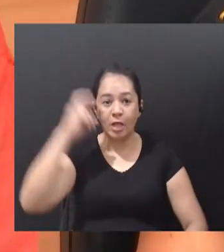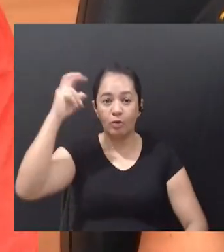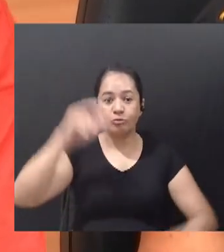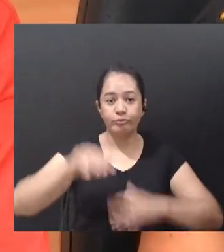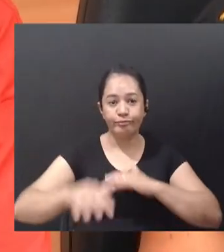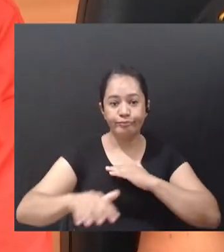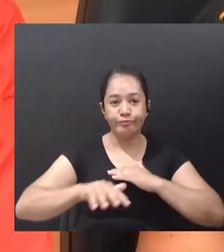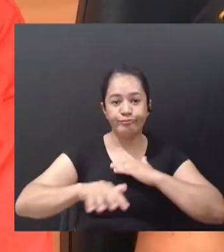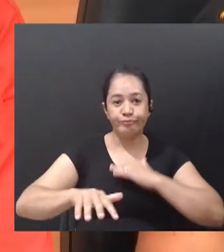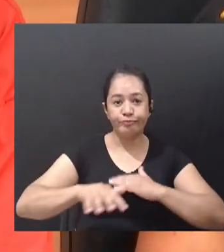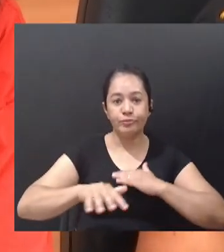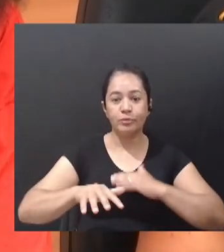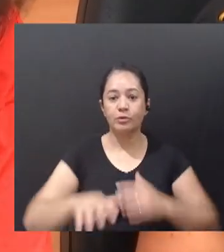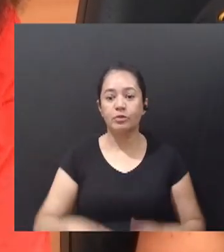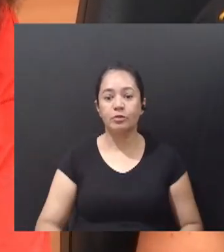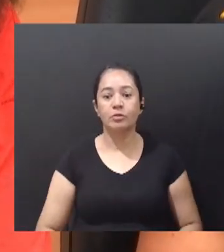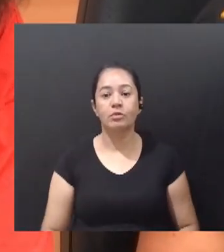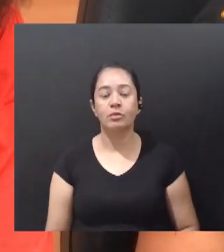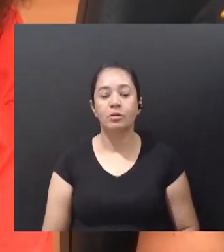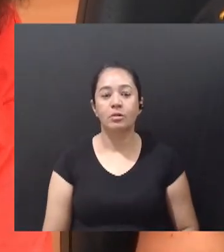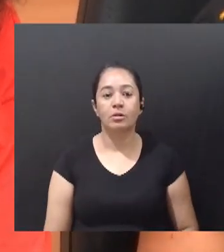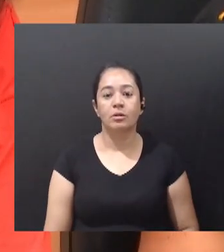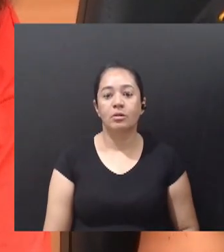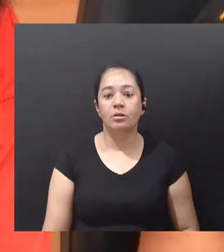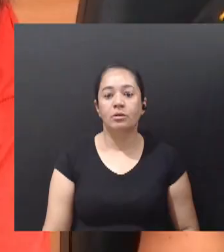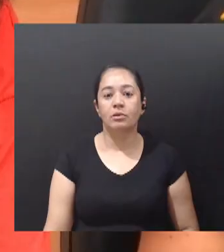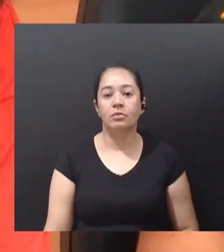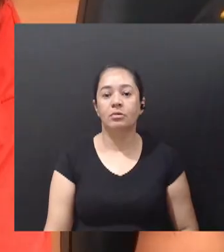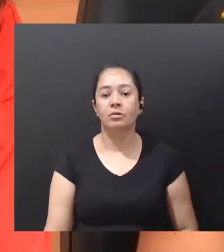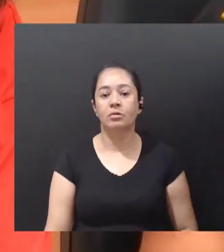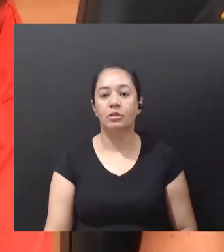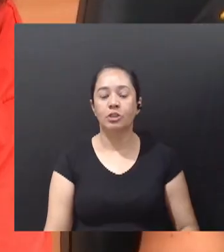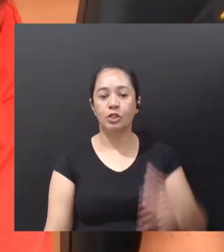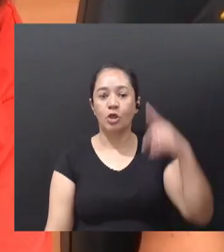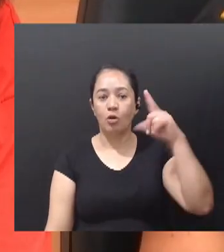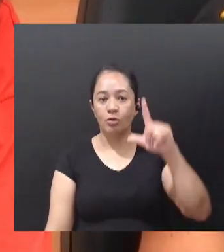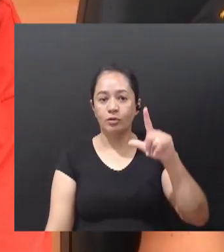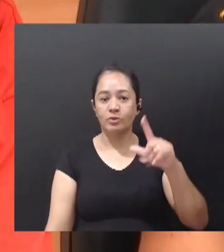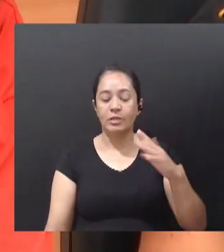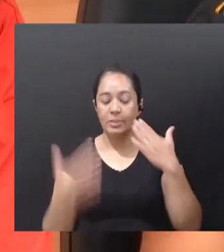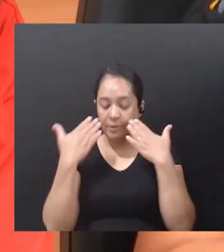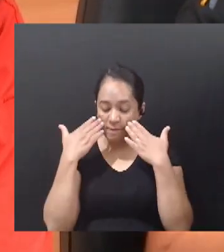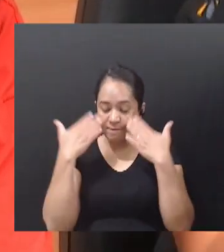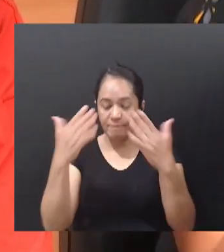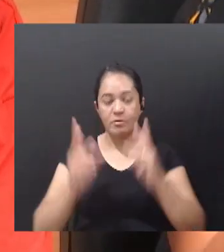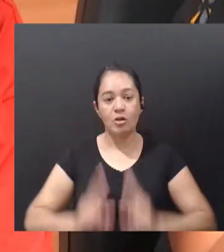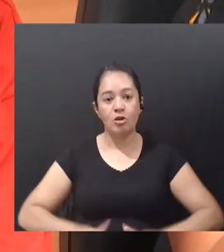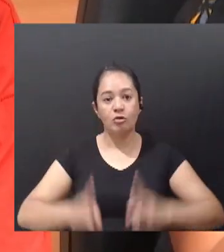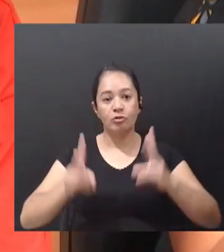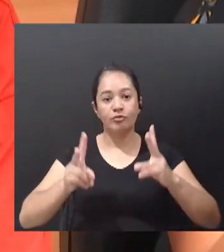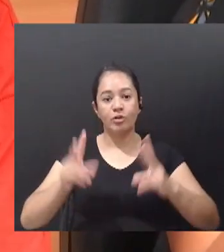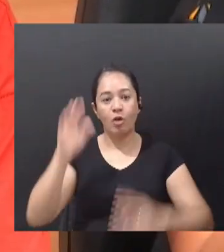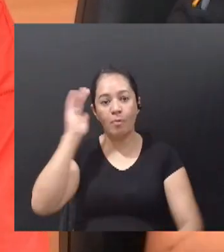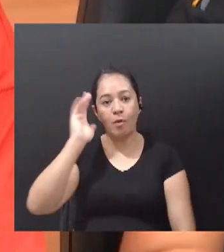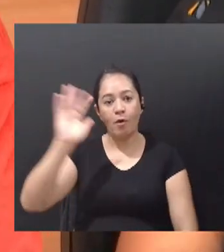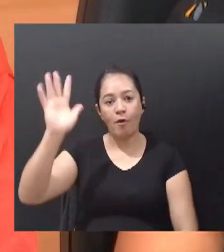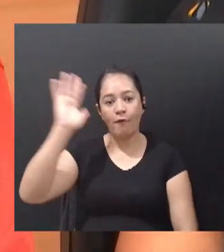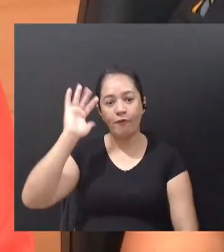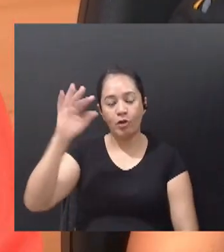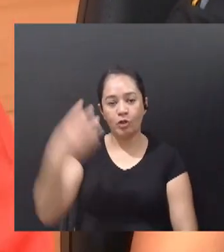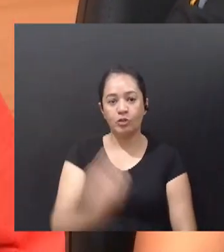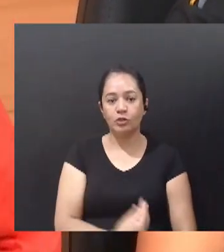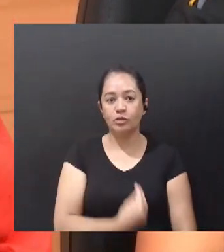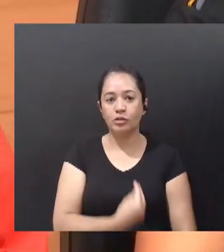que, portanto, mantenham esse enfrentamento como filosofia de vida, como quem diz